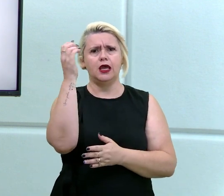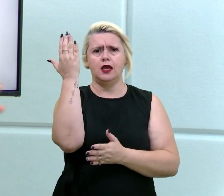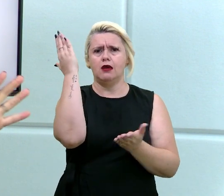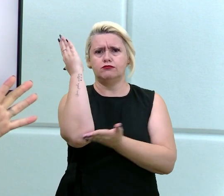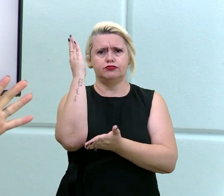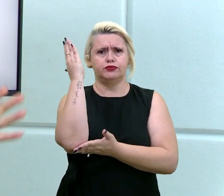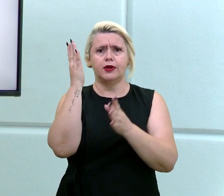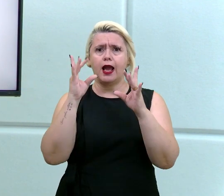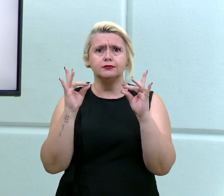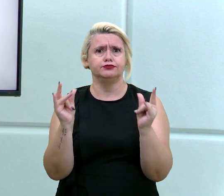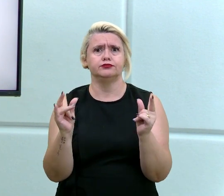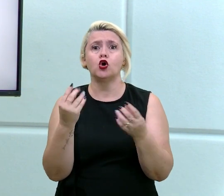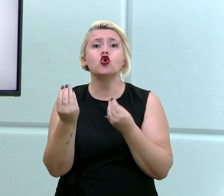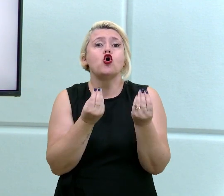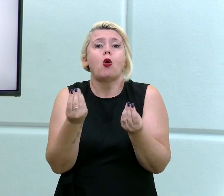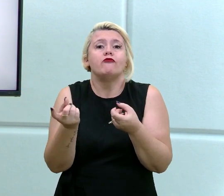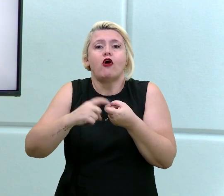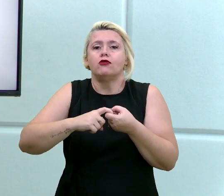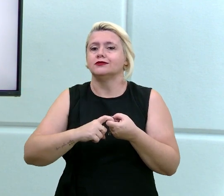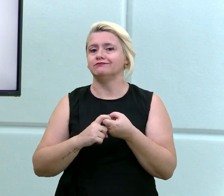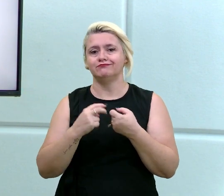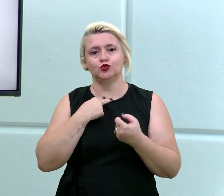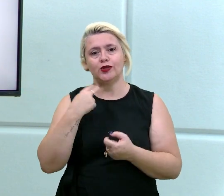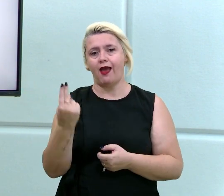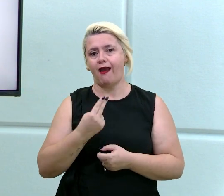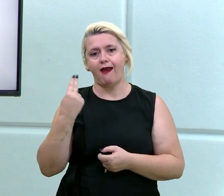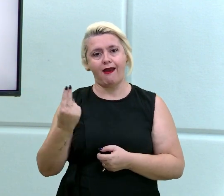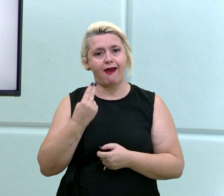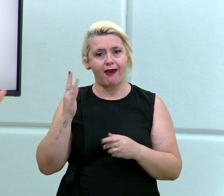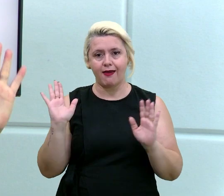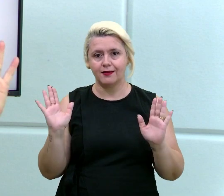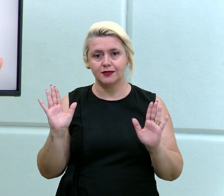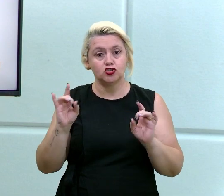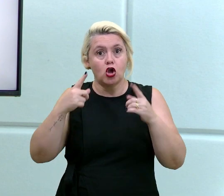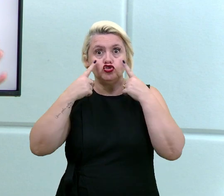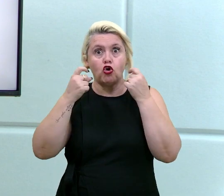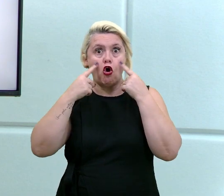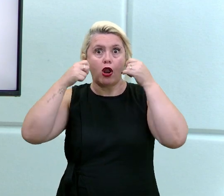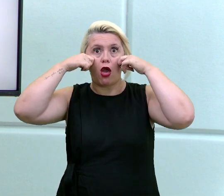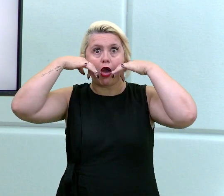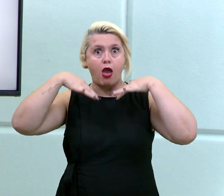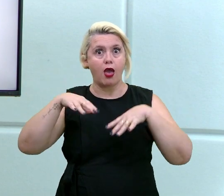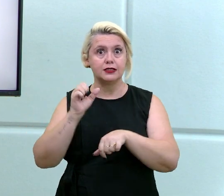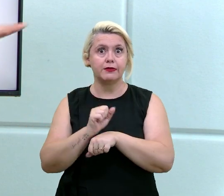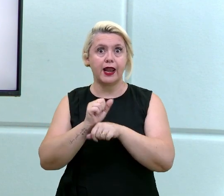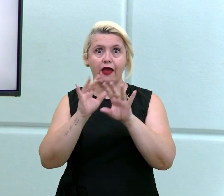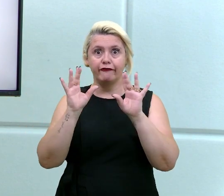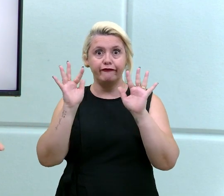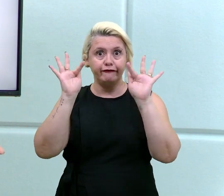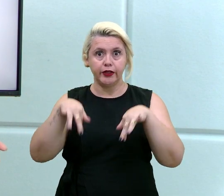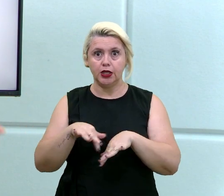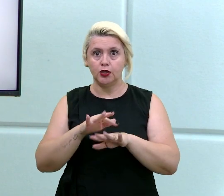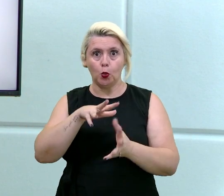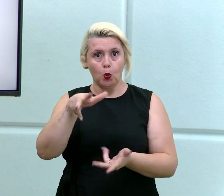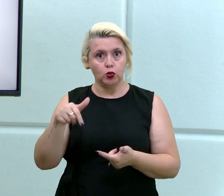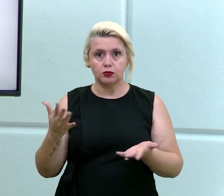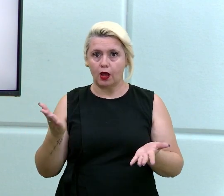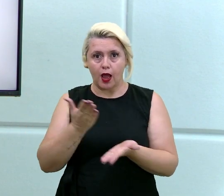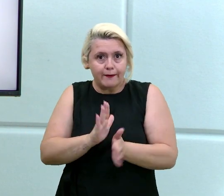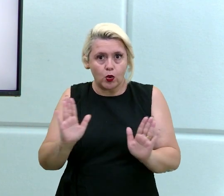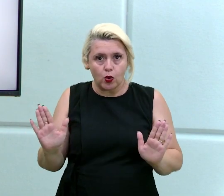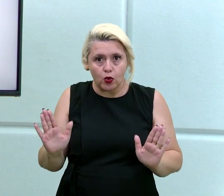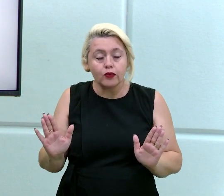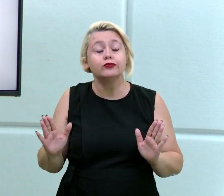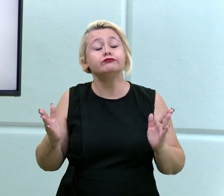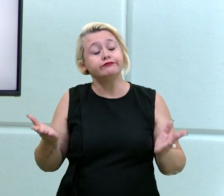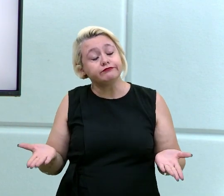uma vez que eles acabarem, não tem mais o que a gente fazer. Além de chorar, né? E esperar o fim, porque acabou.